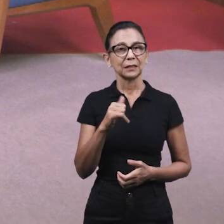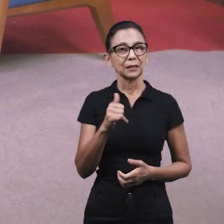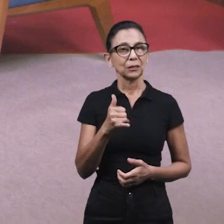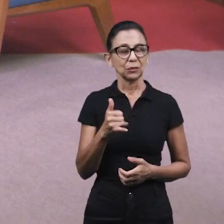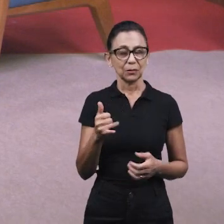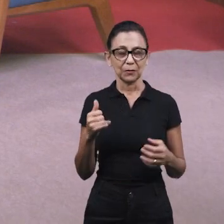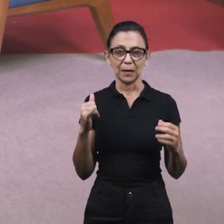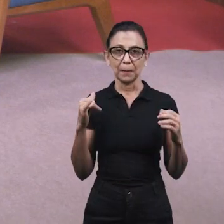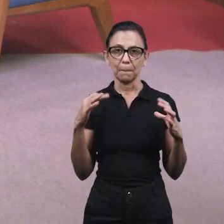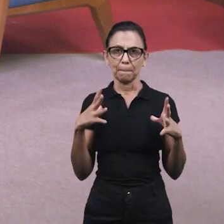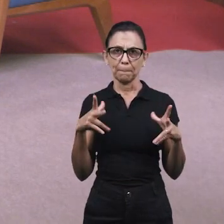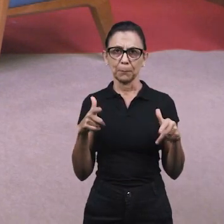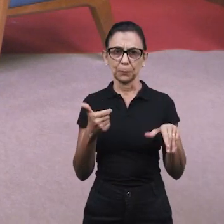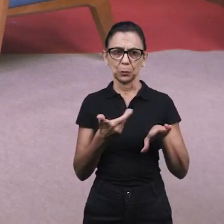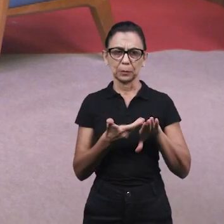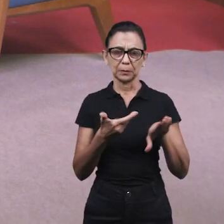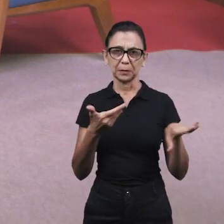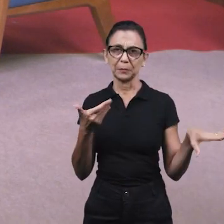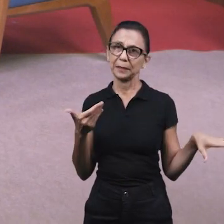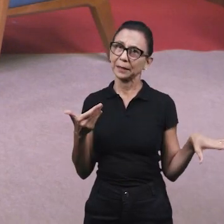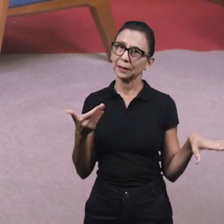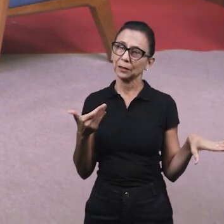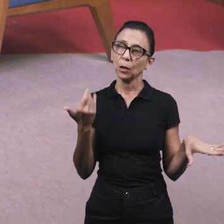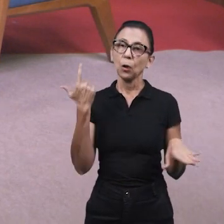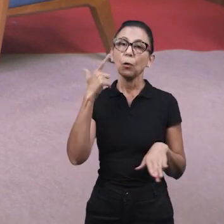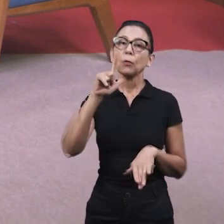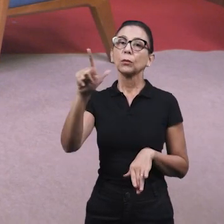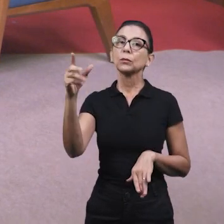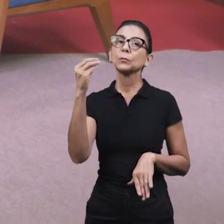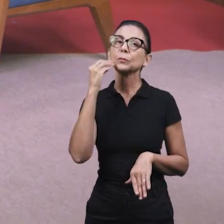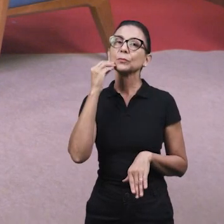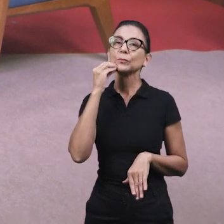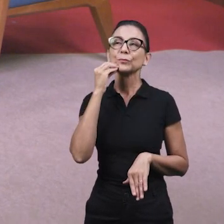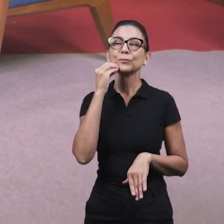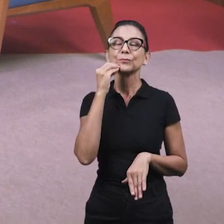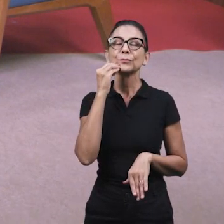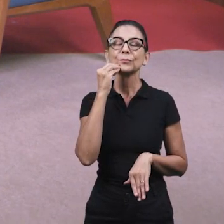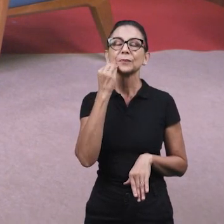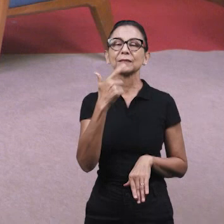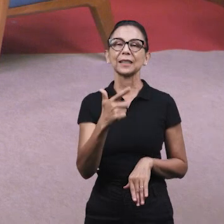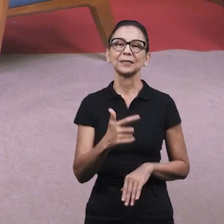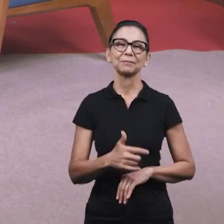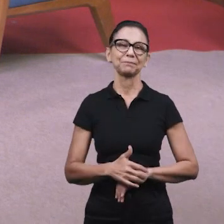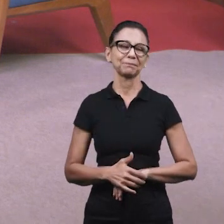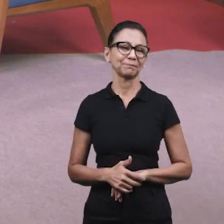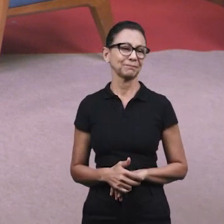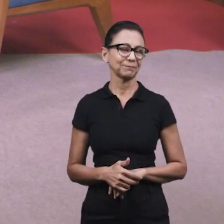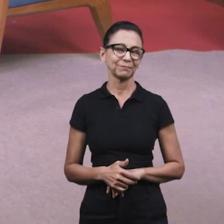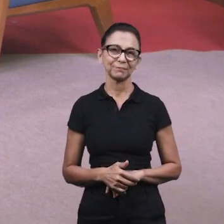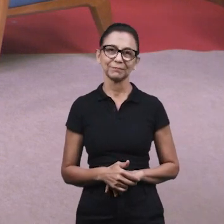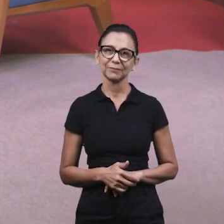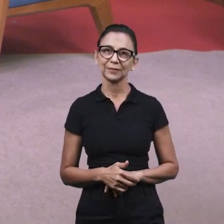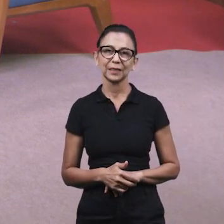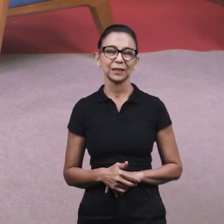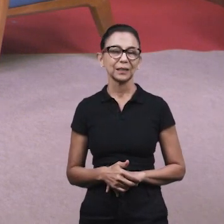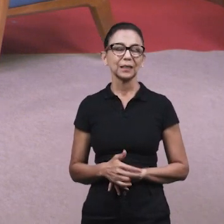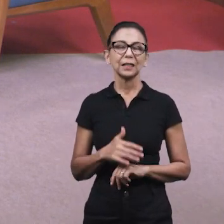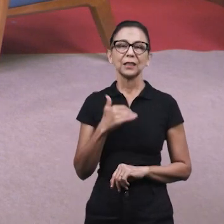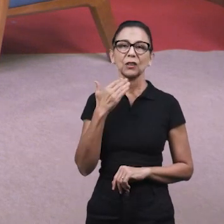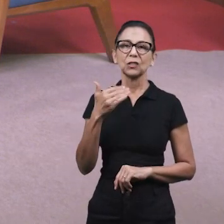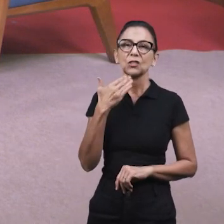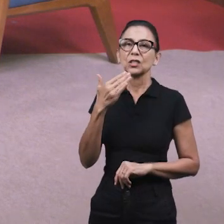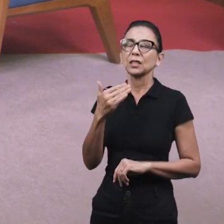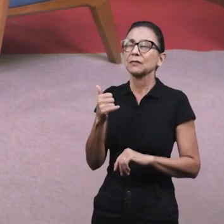aspecto profético dessa parábola é que não há argumento humano para a porta se